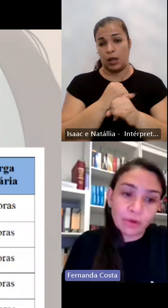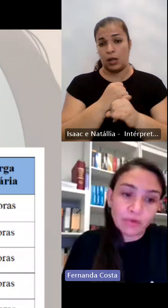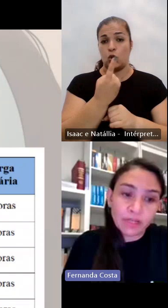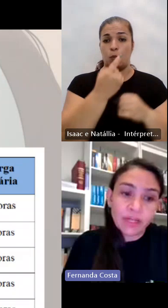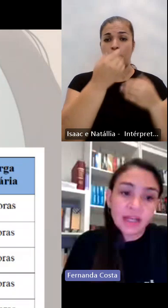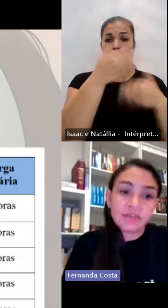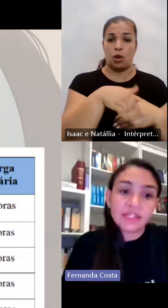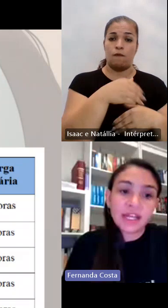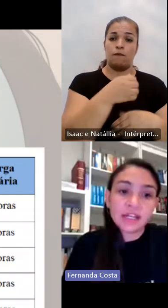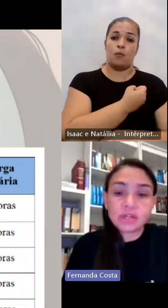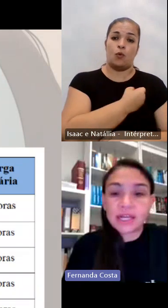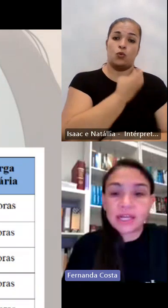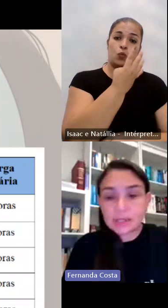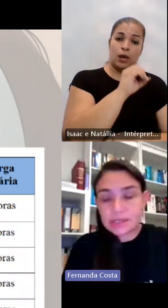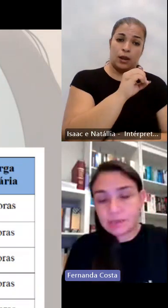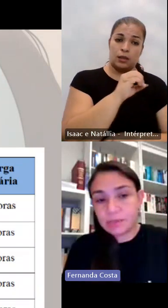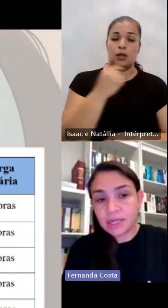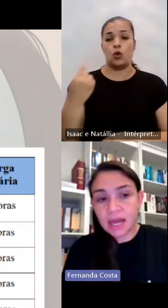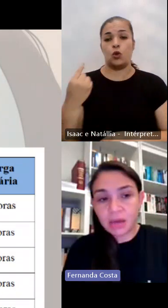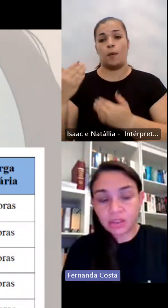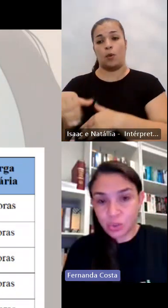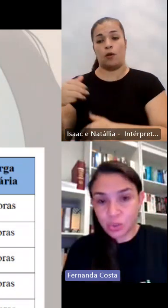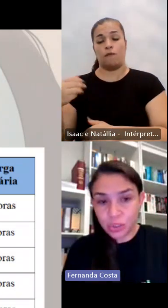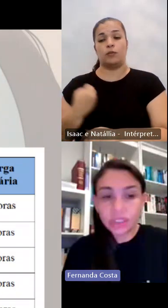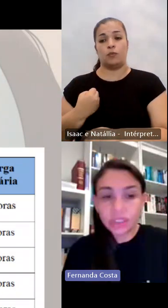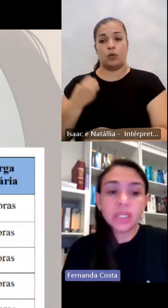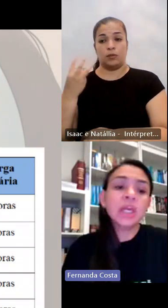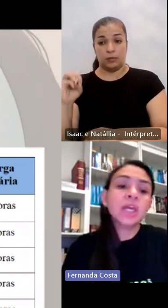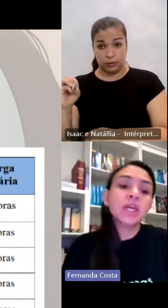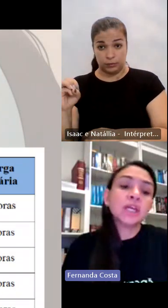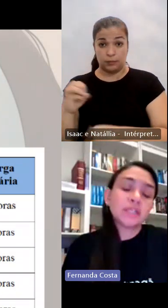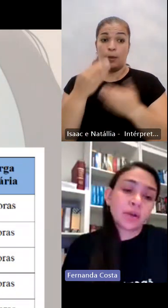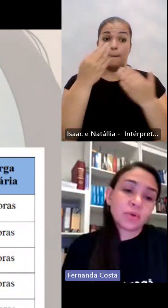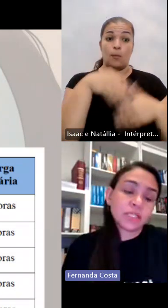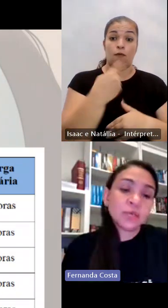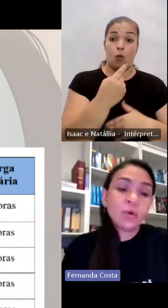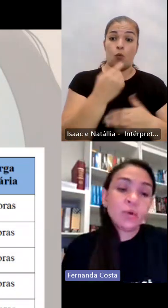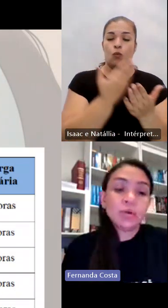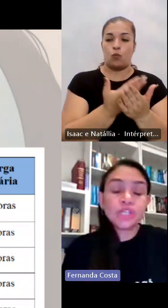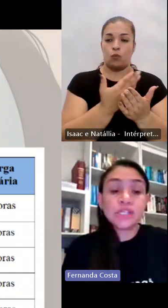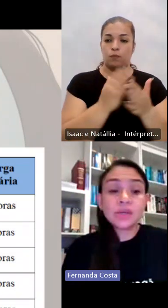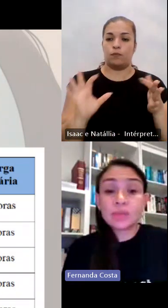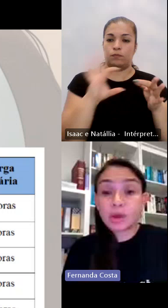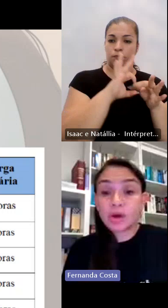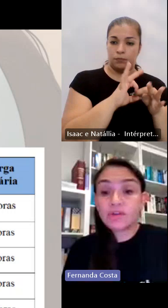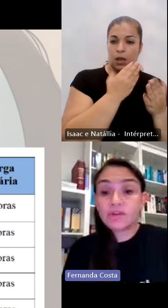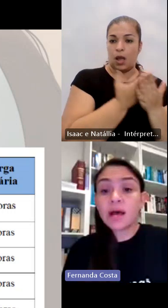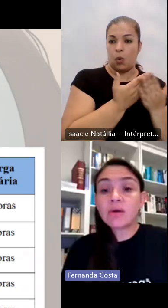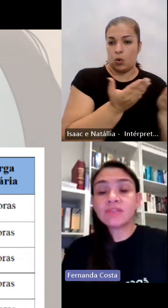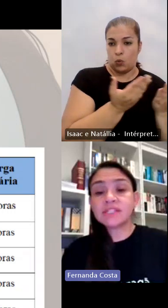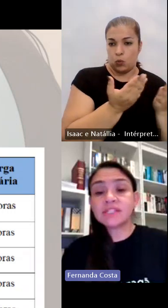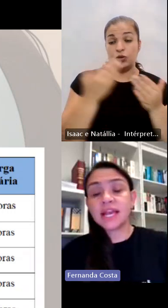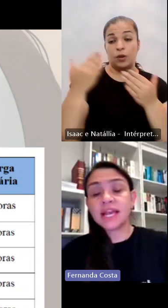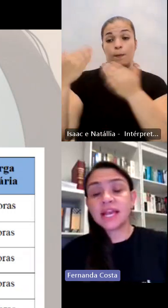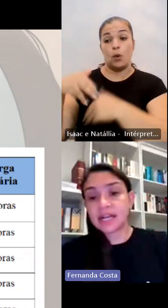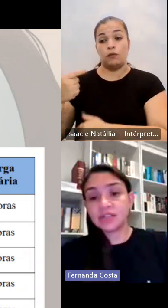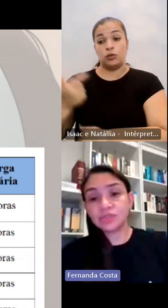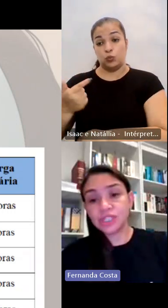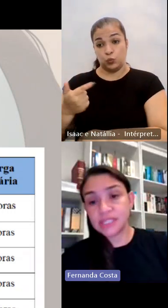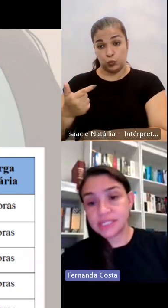primeira prova ela vai estar relacionada com essa primeira aula de hoje, que está acontecendo hoje, e a segunda prova com a aula que vai